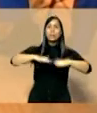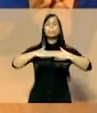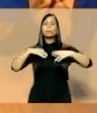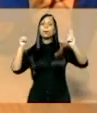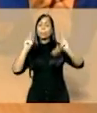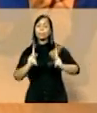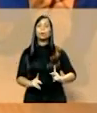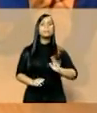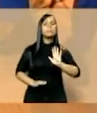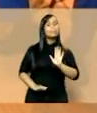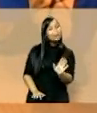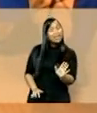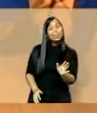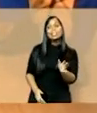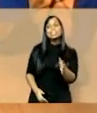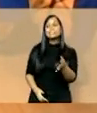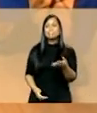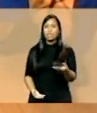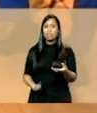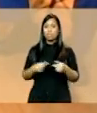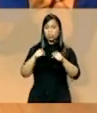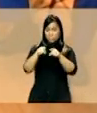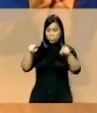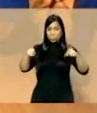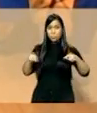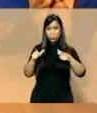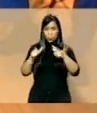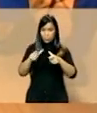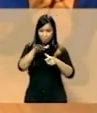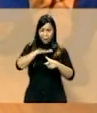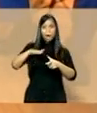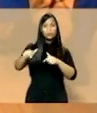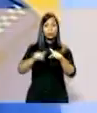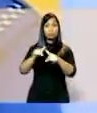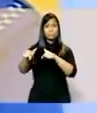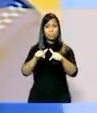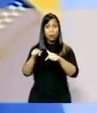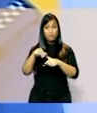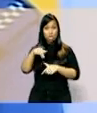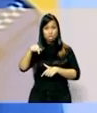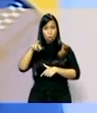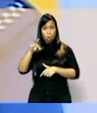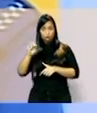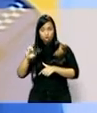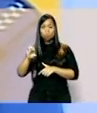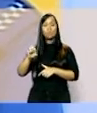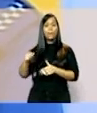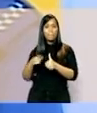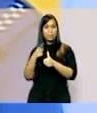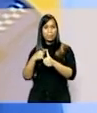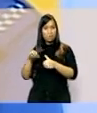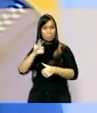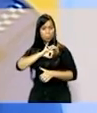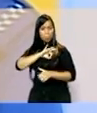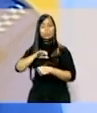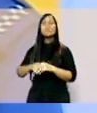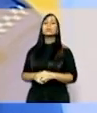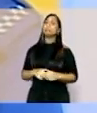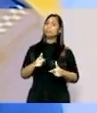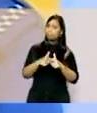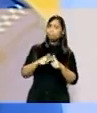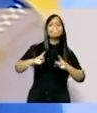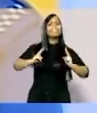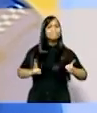apaziguar. Mas na área que eu atuo, por exemplo, que é a área norte da primeira companhia, os problemas com vizinhos são